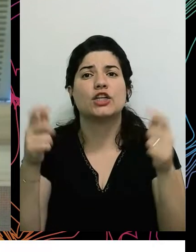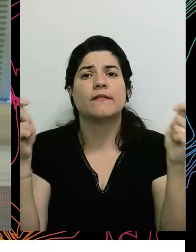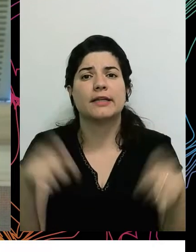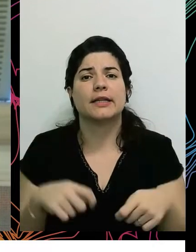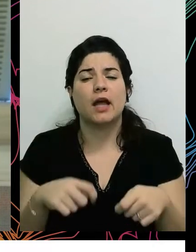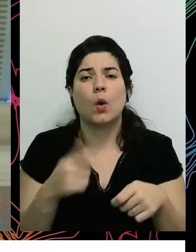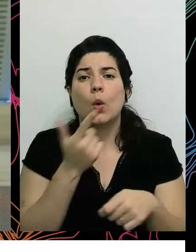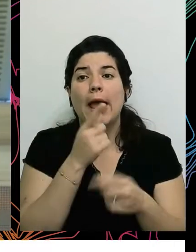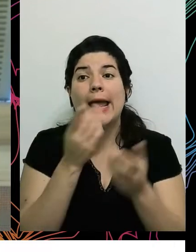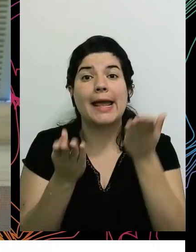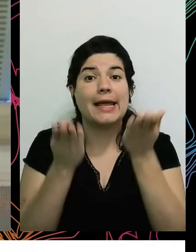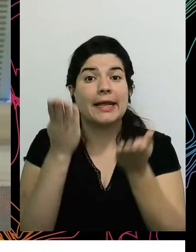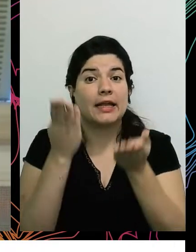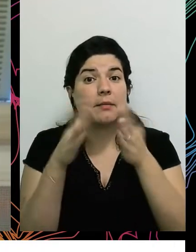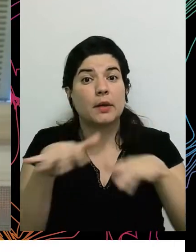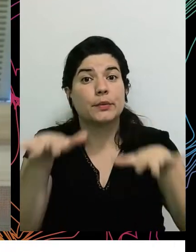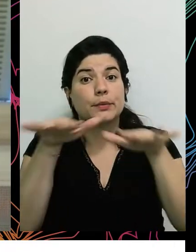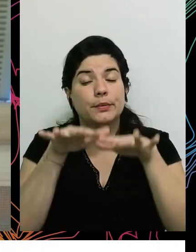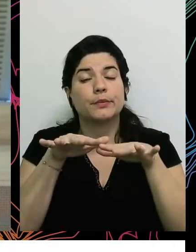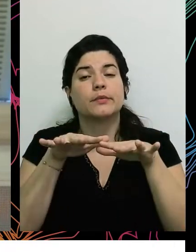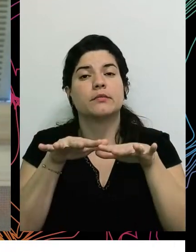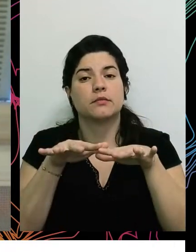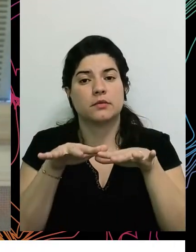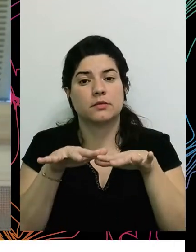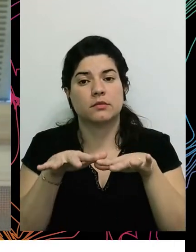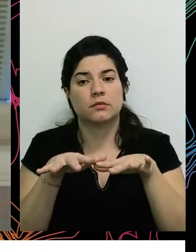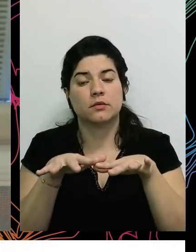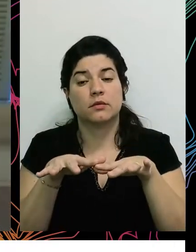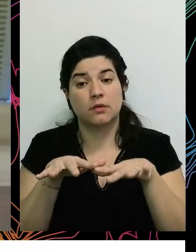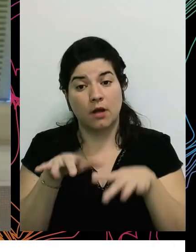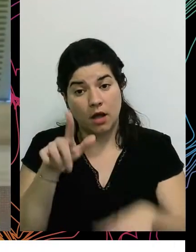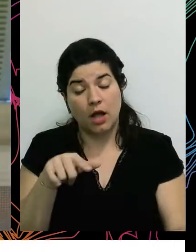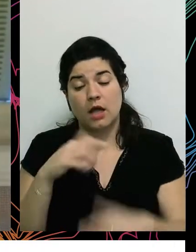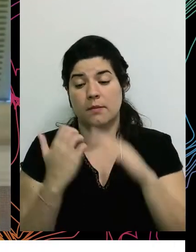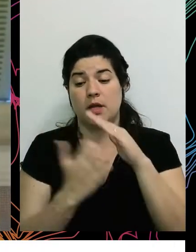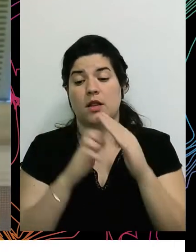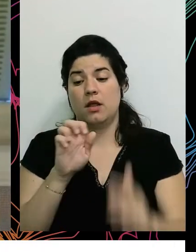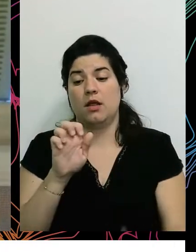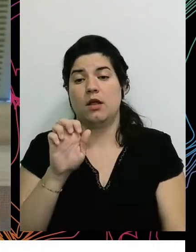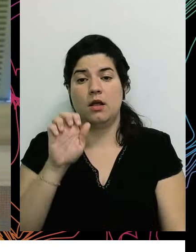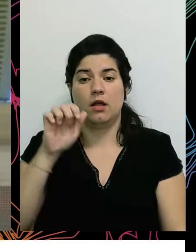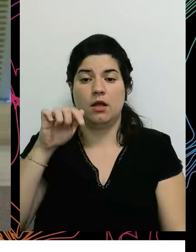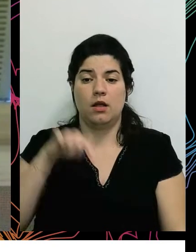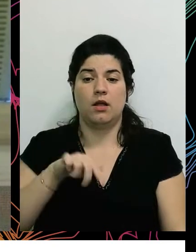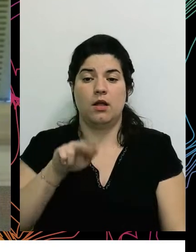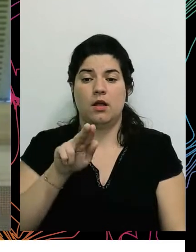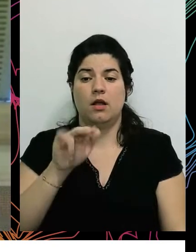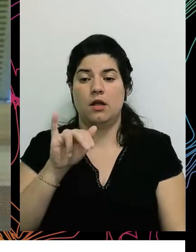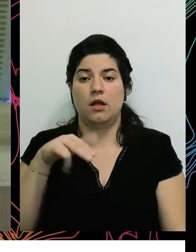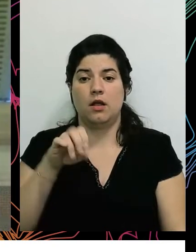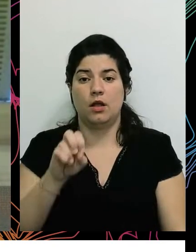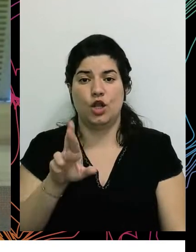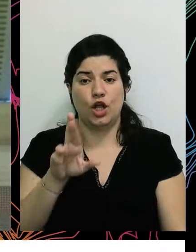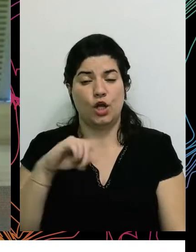né? A Equinor é um exemplo de muitas coisas, mas temos que